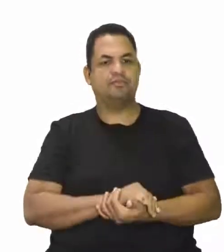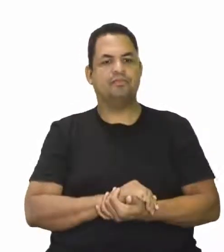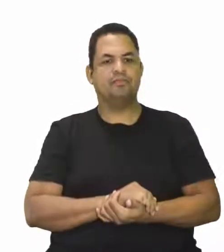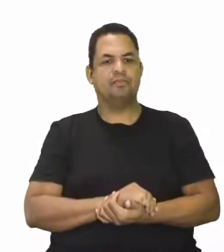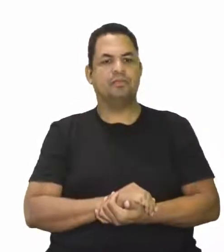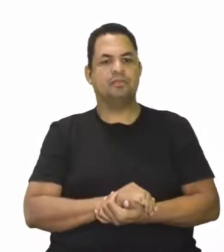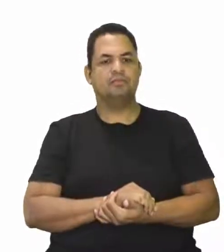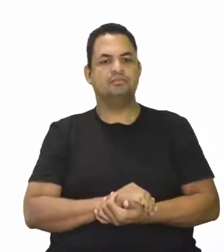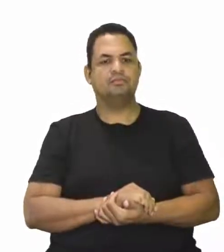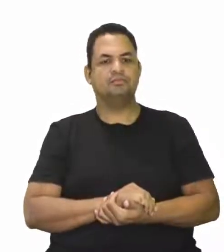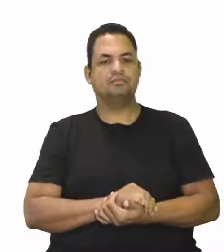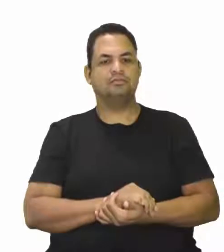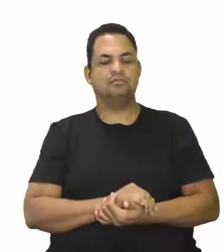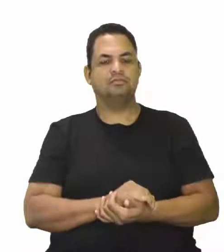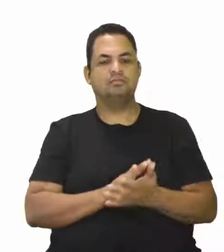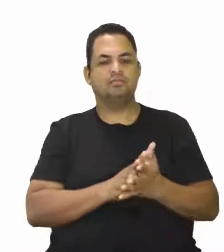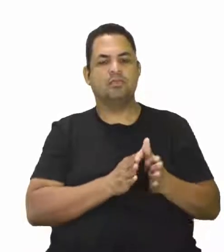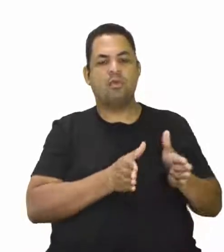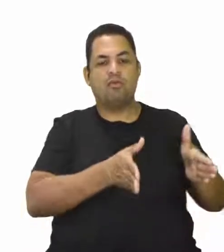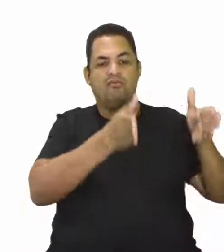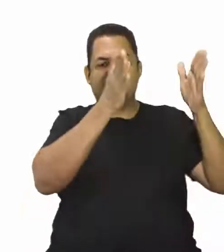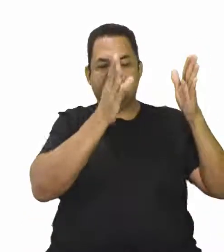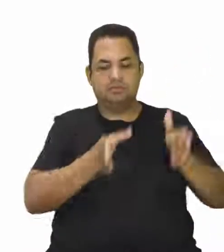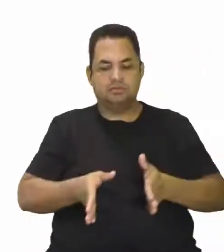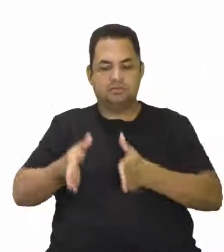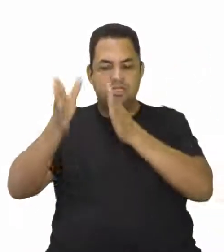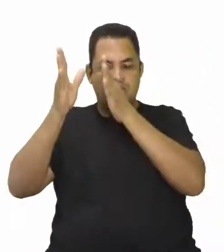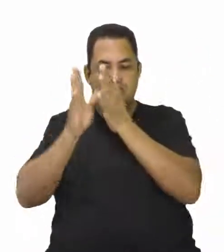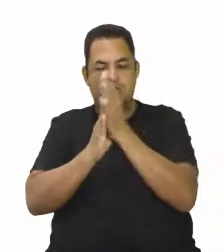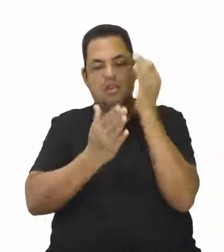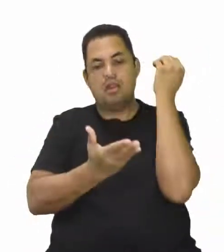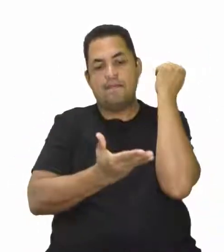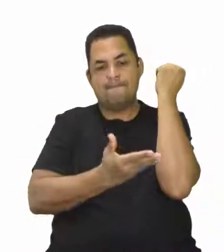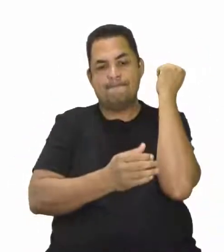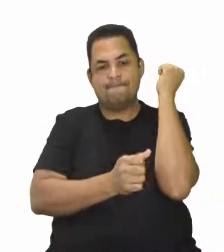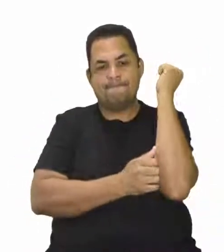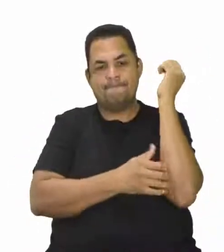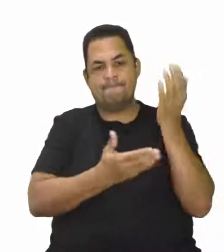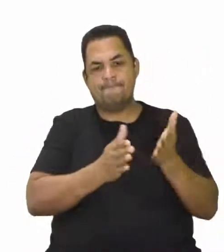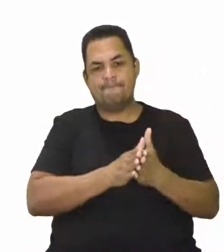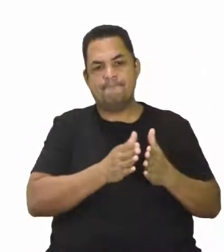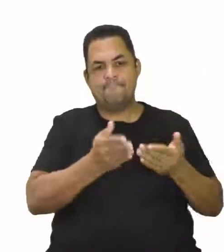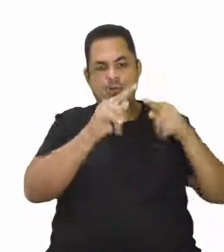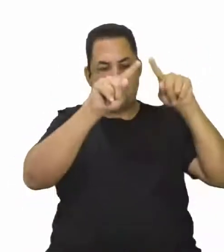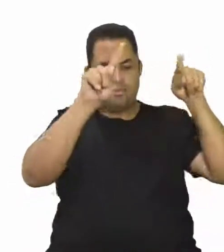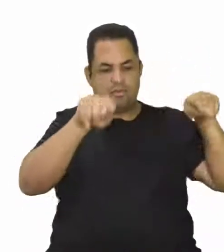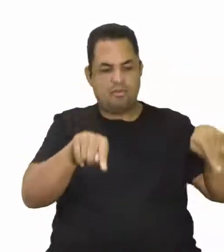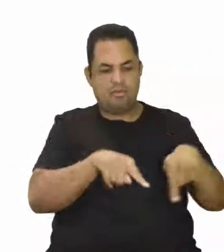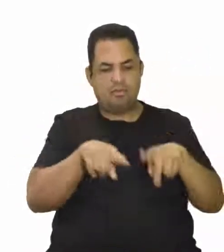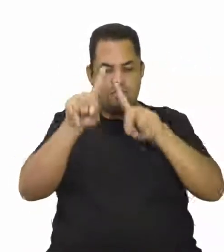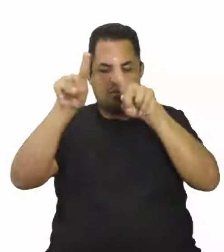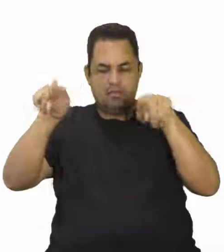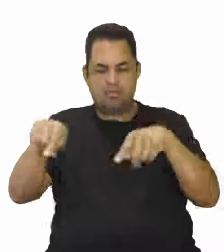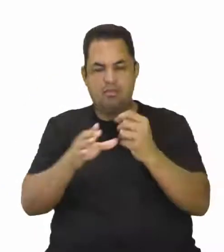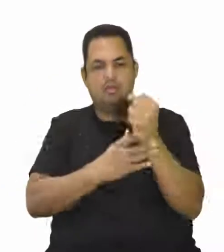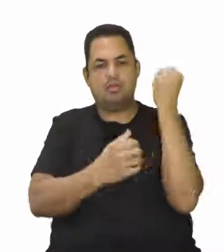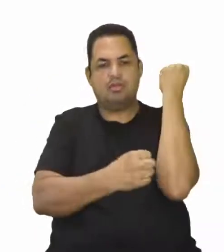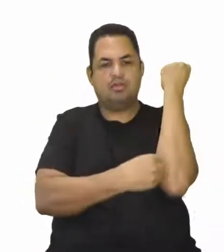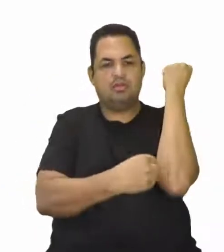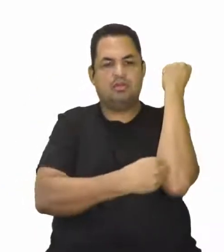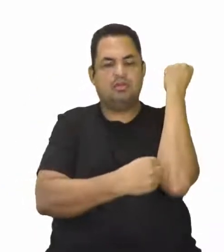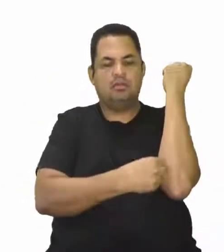Ilha acabou de falar, de madeira. Ele está especificando que não é qualquer móvel, e sim um móvel de